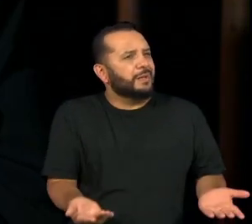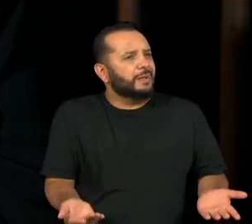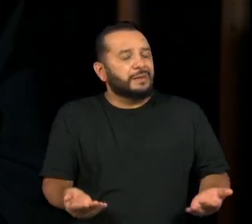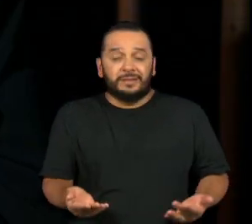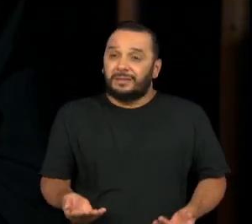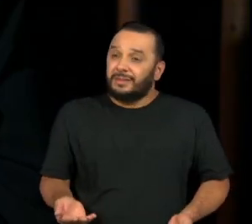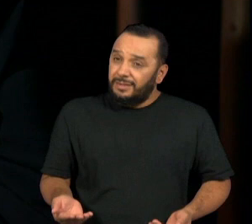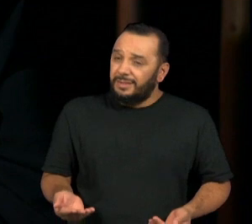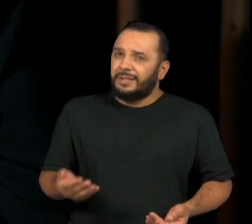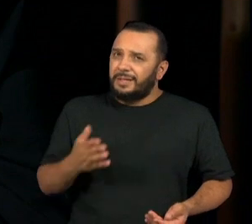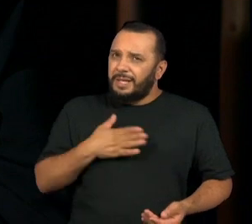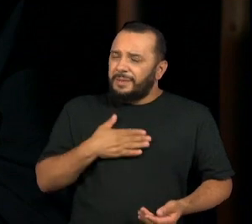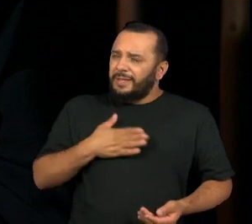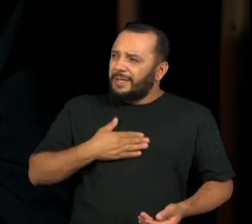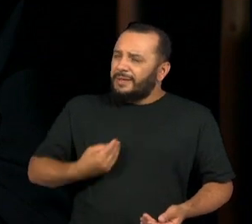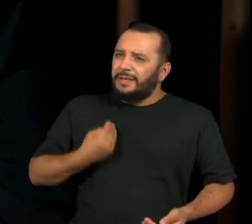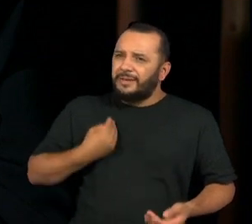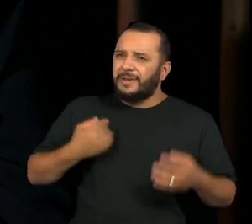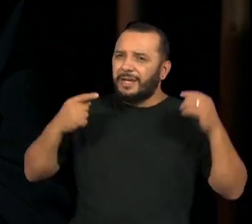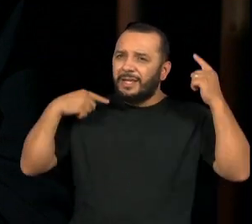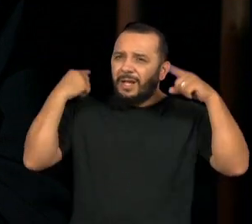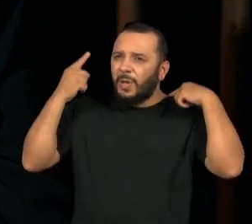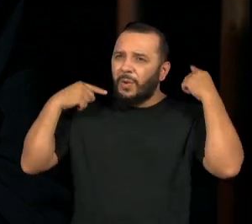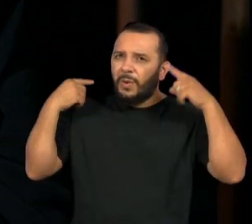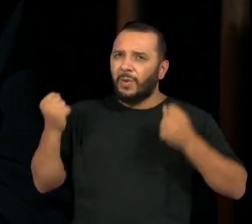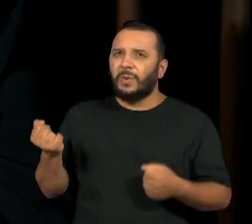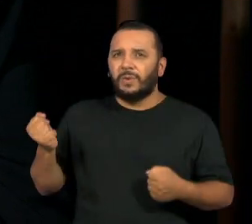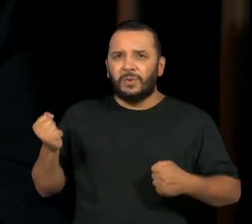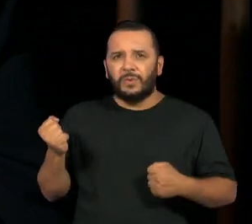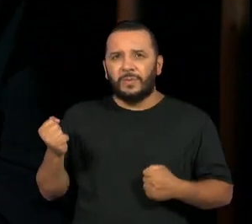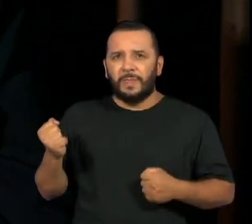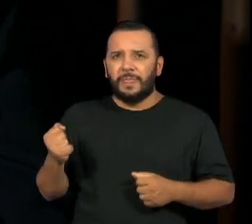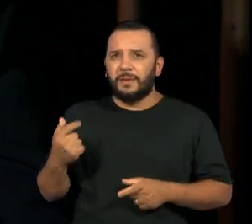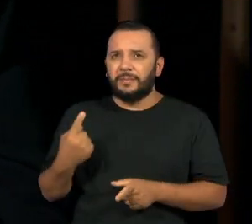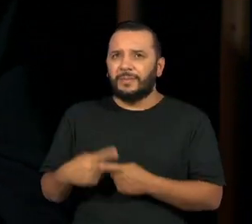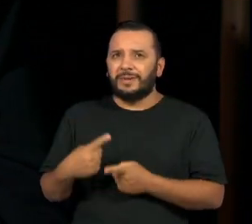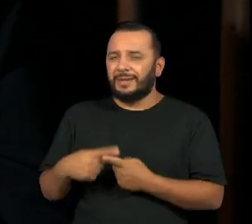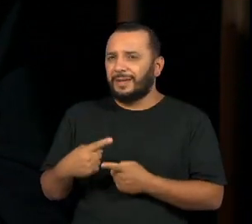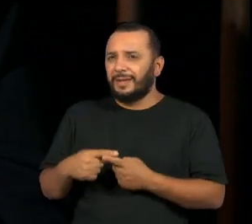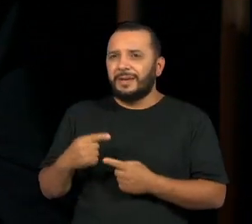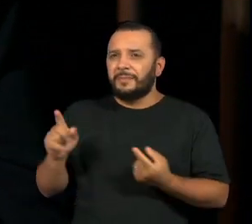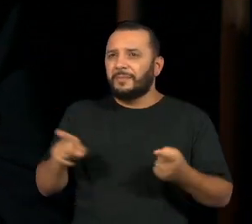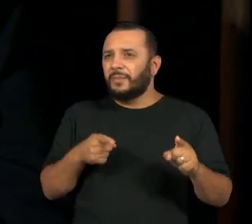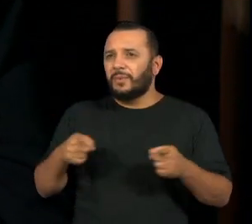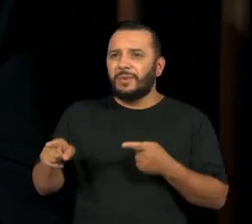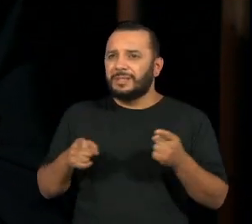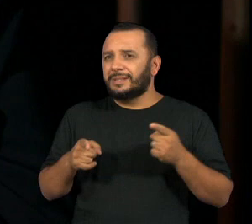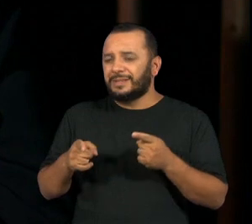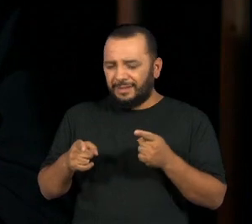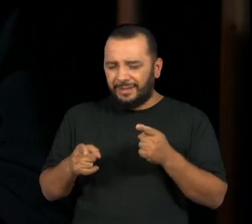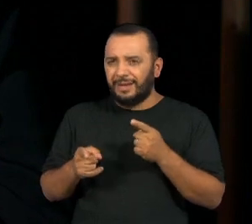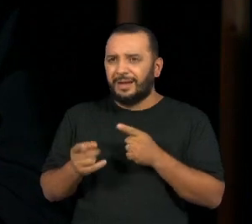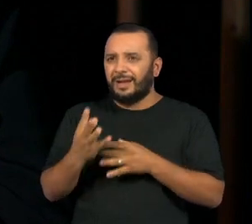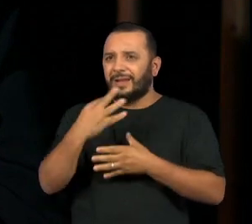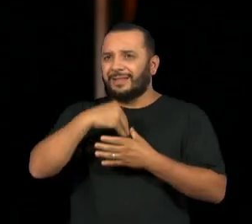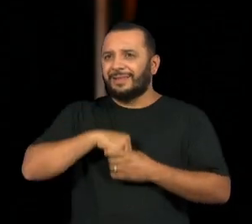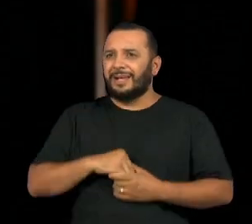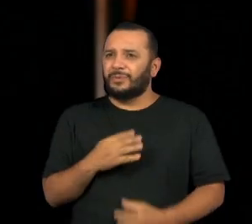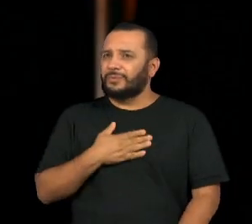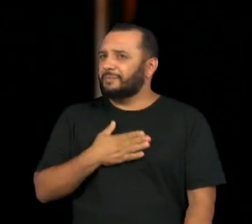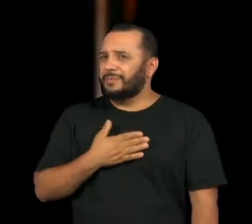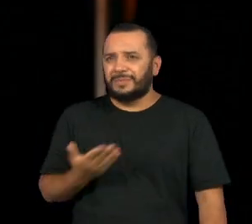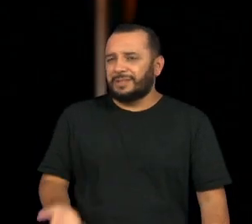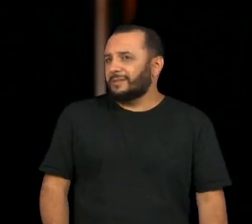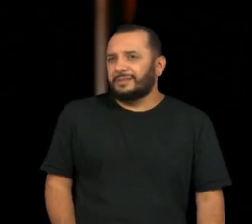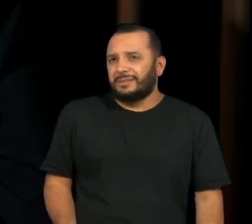é muito louco porque é eu já vi com a música dentro de mim eu solta um pum já sei que Si Bemol meu